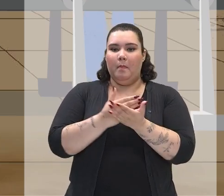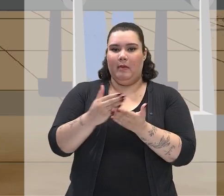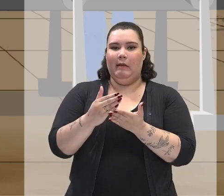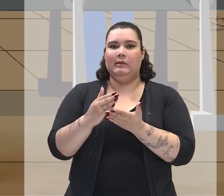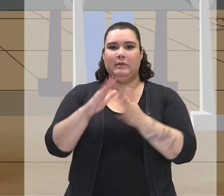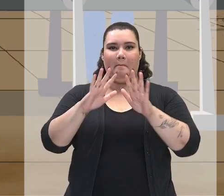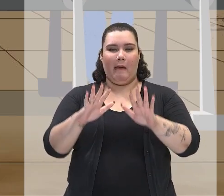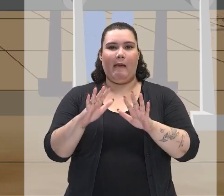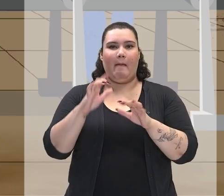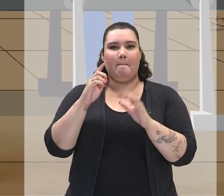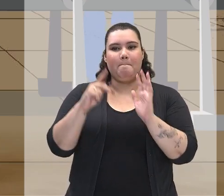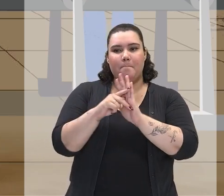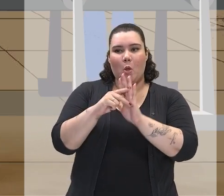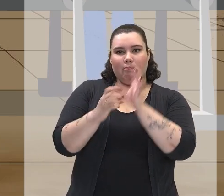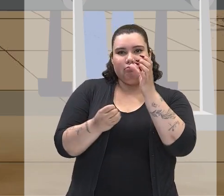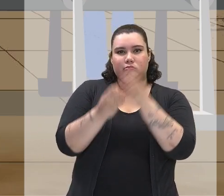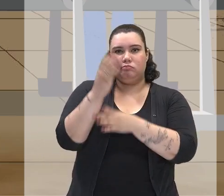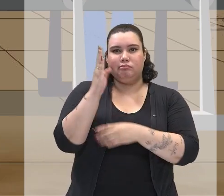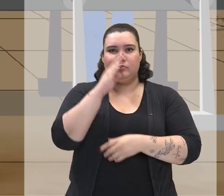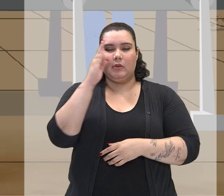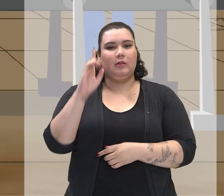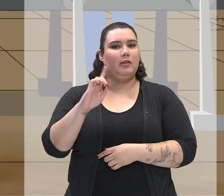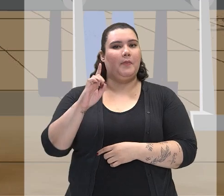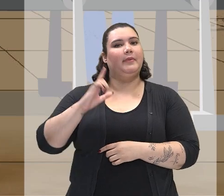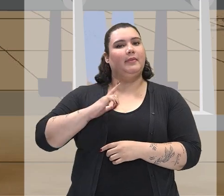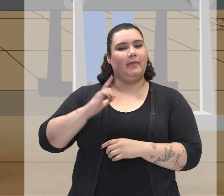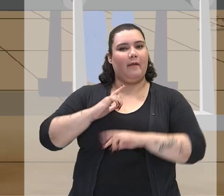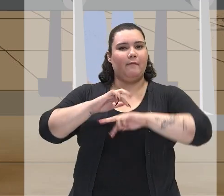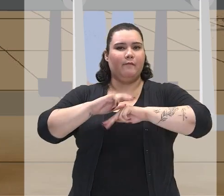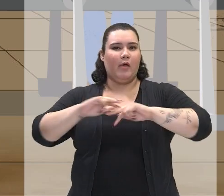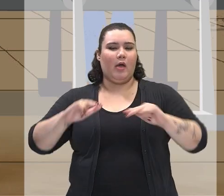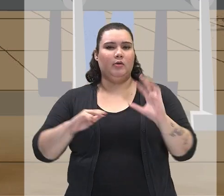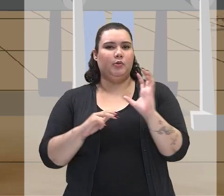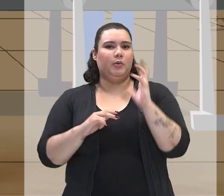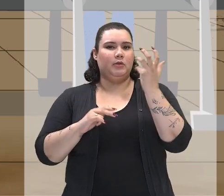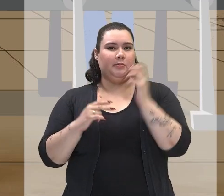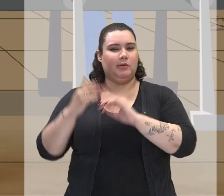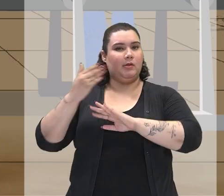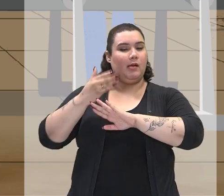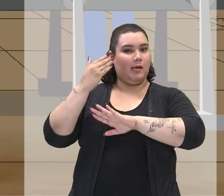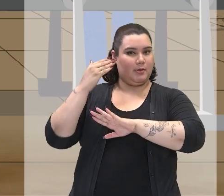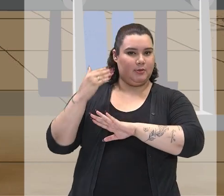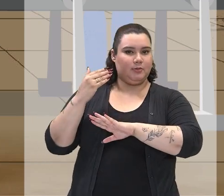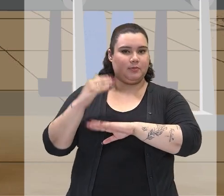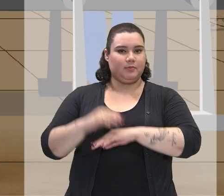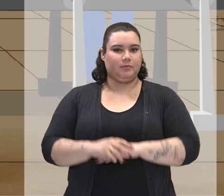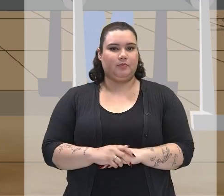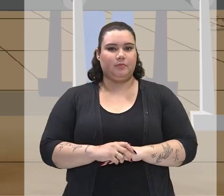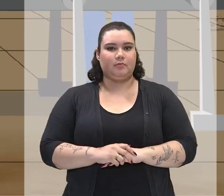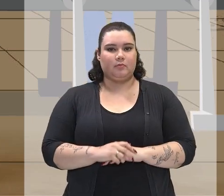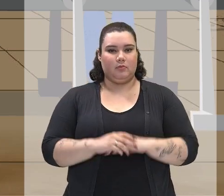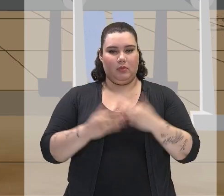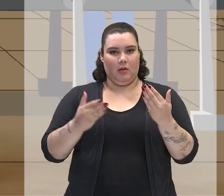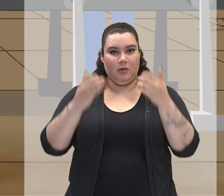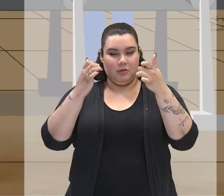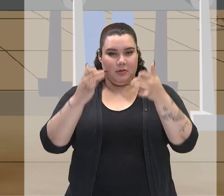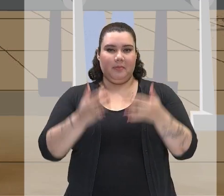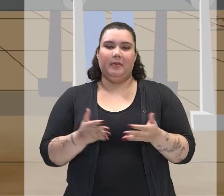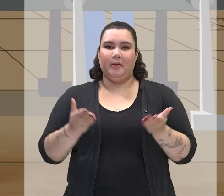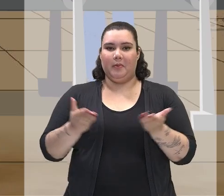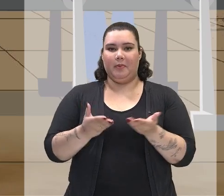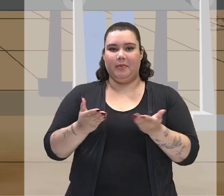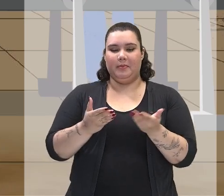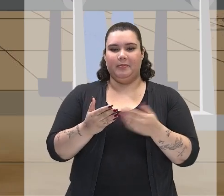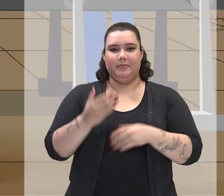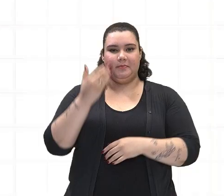tem consequências ligadas a esses espaços de produção. Então, vamos falar um pouco sobre essas questões na aula de hoje.